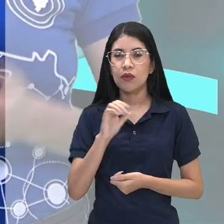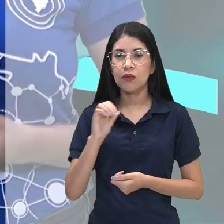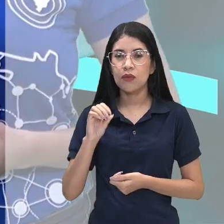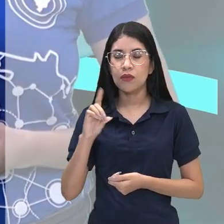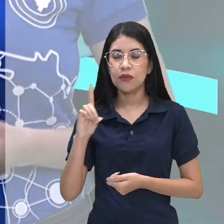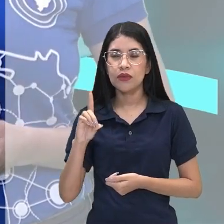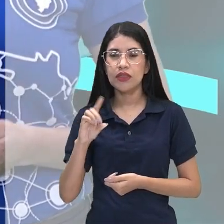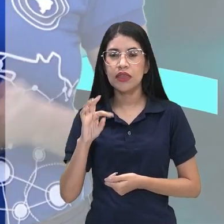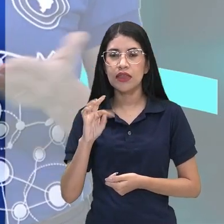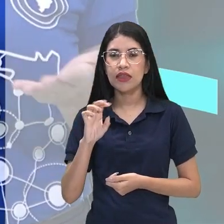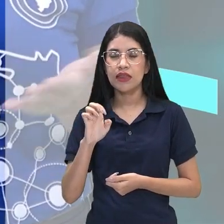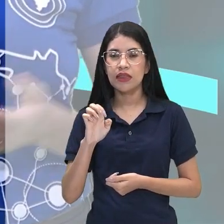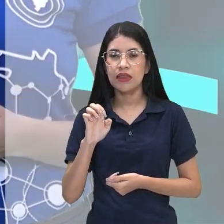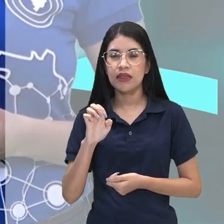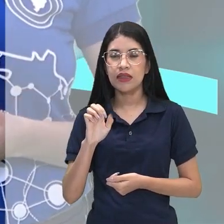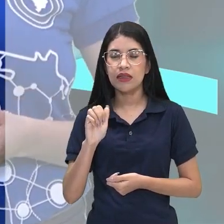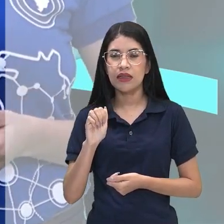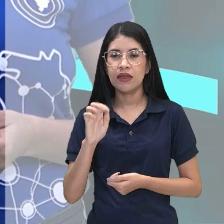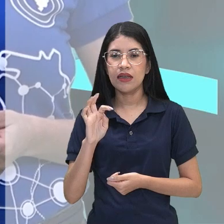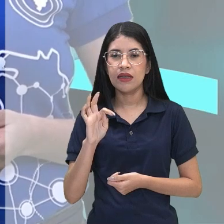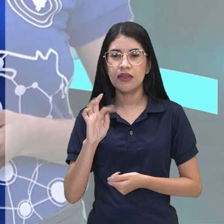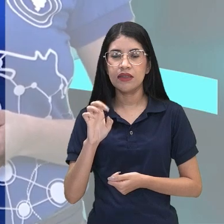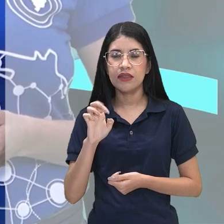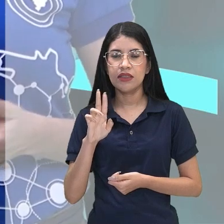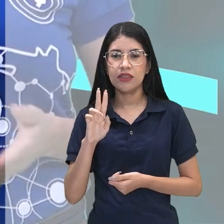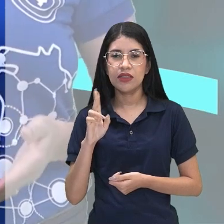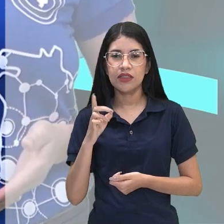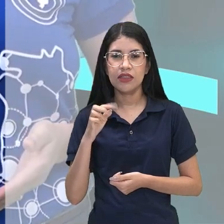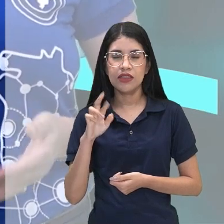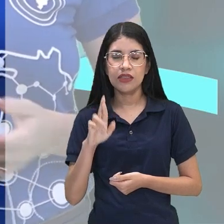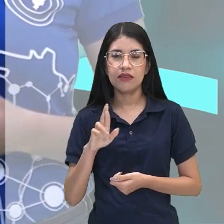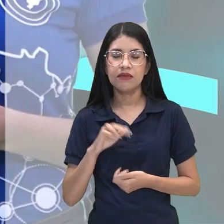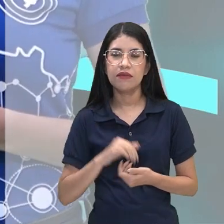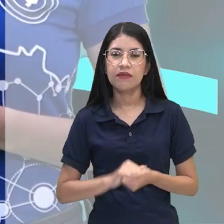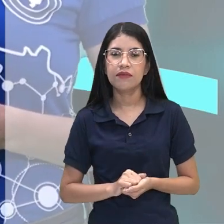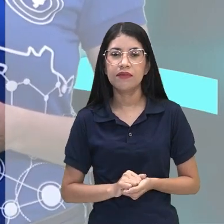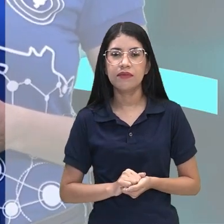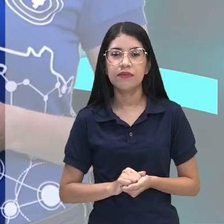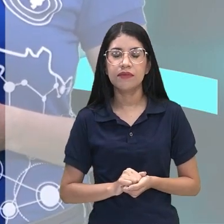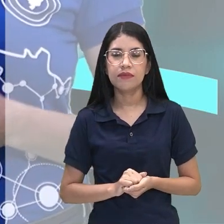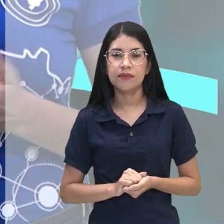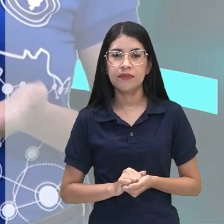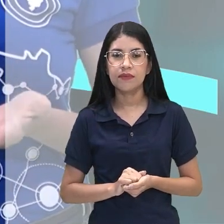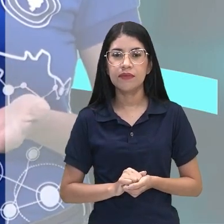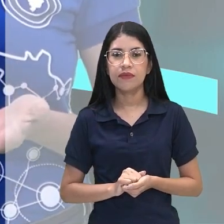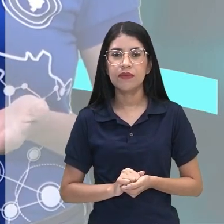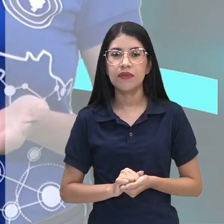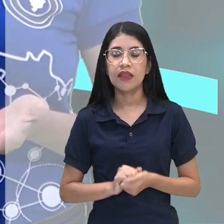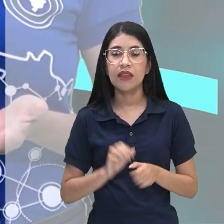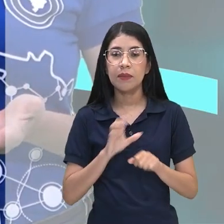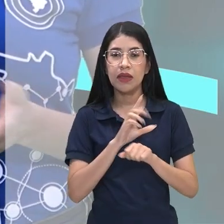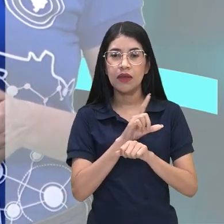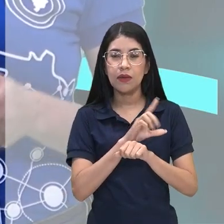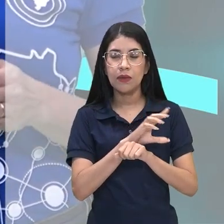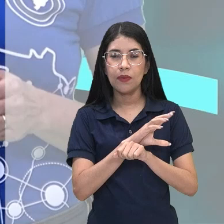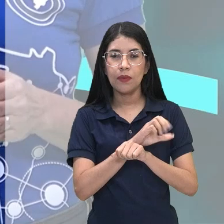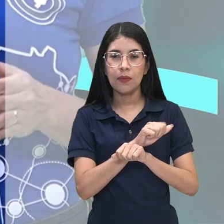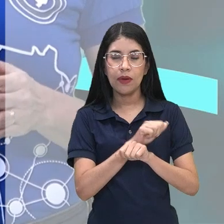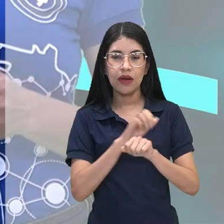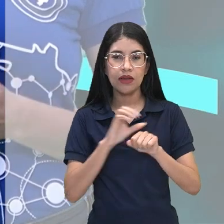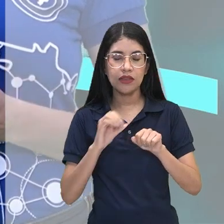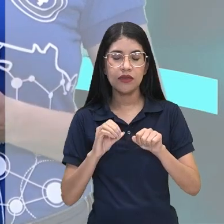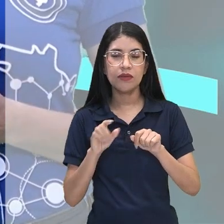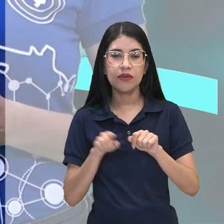e teacher é o núcleo, que é o substantivo, ok? Continuando. Artigos definidos e indefinidos, né? Esse é